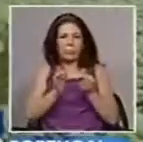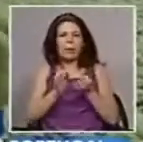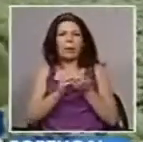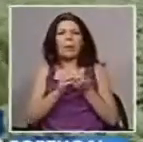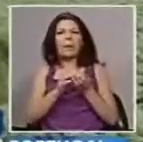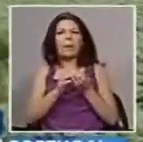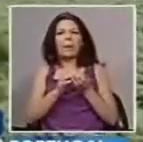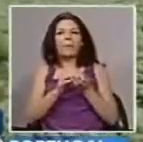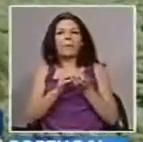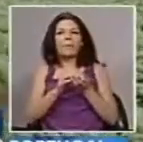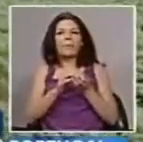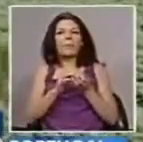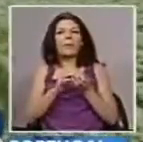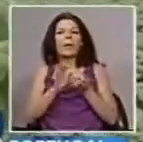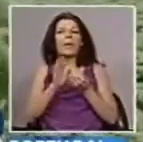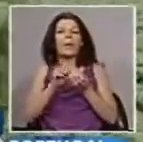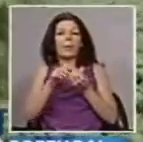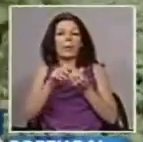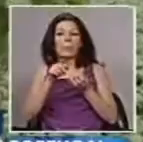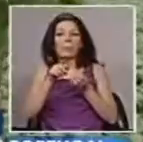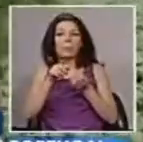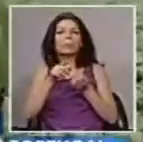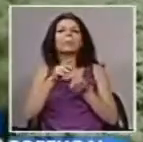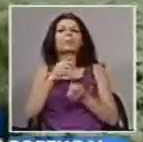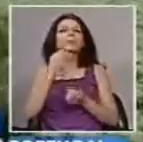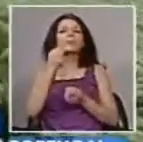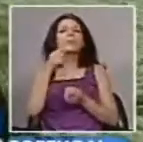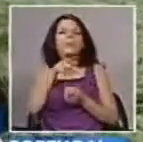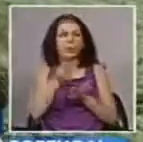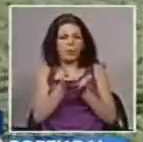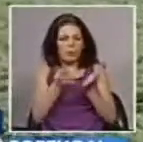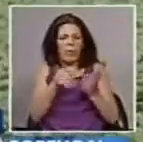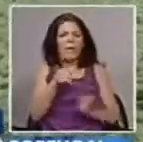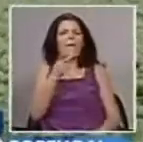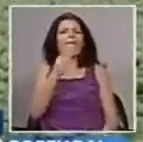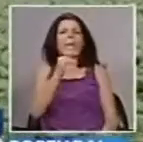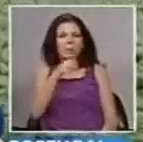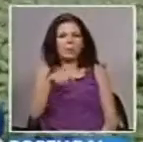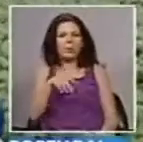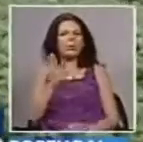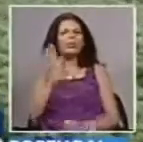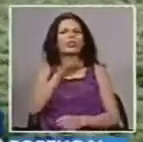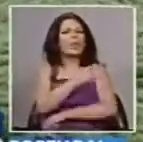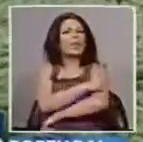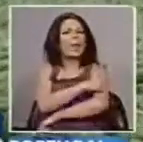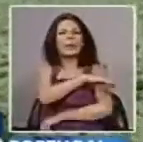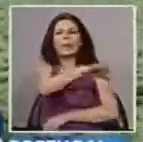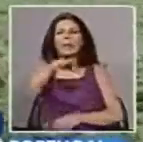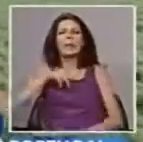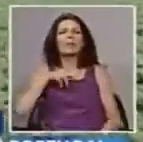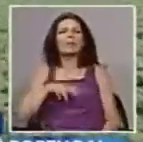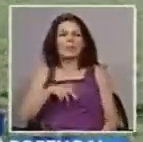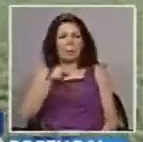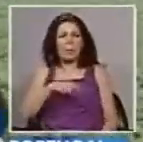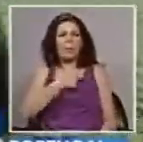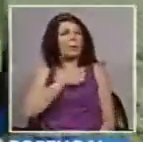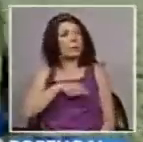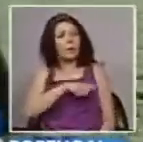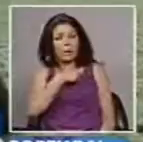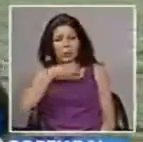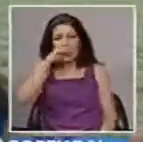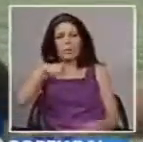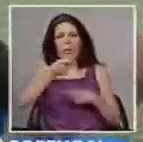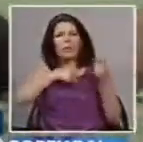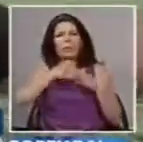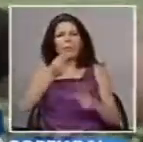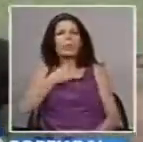fibras. Mas isso quero utilizar. Como é que estes vasinhos todos chegam à casa dos portugueses e também dos espanhóis? Porque eu sei que